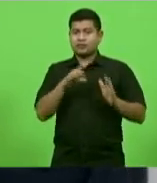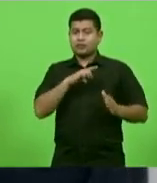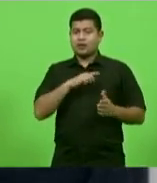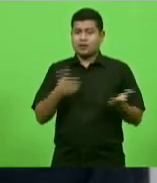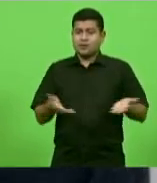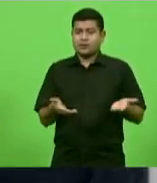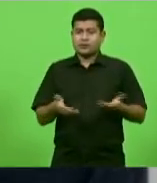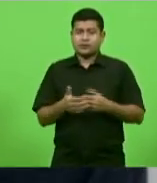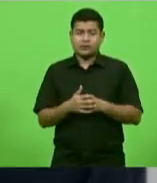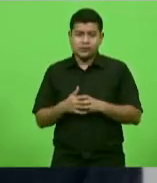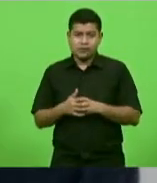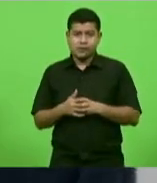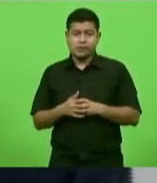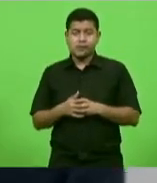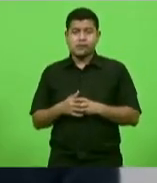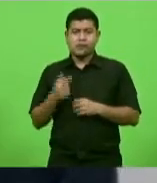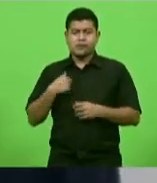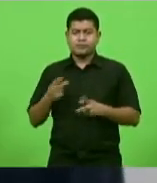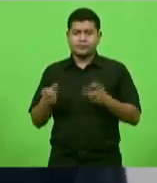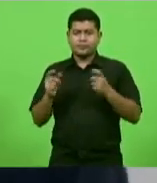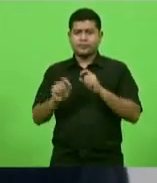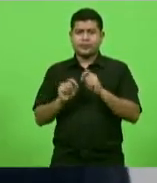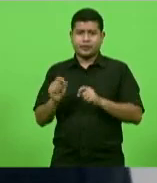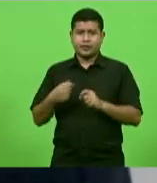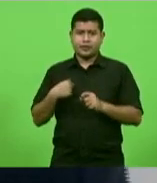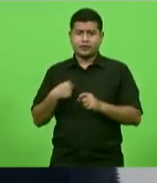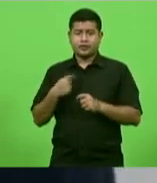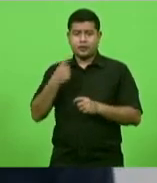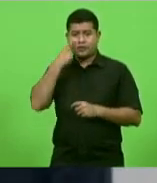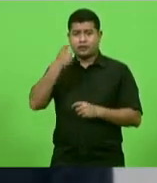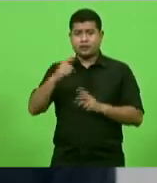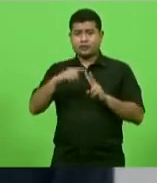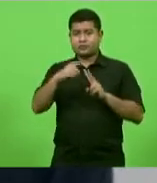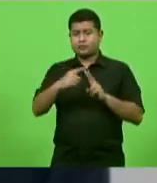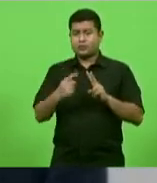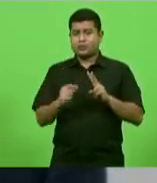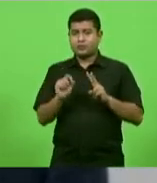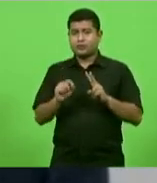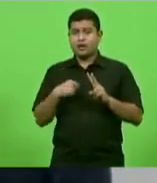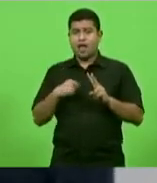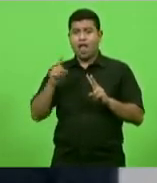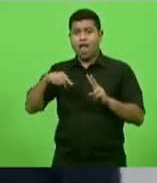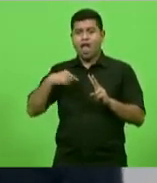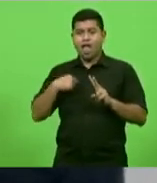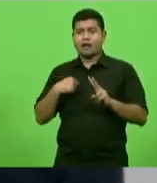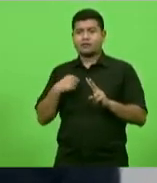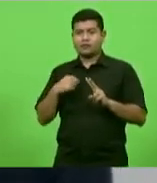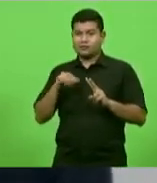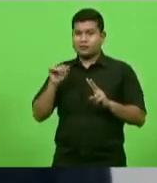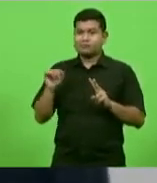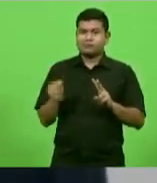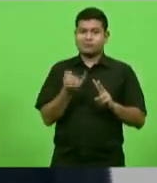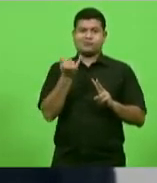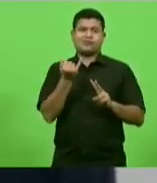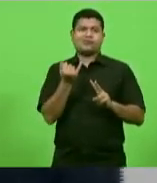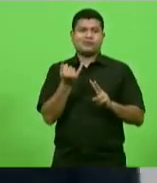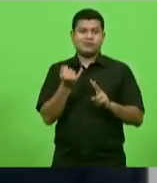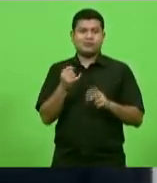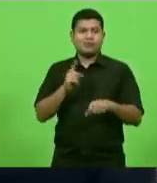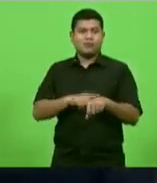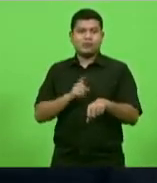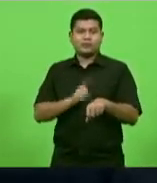que tenho, é que o interesse despertado por ambos era temporal de conveniência e, acima de